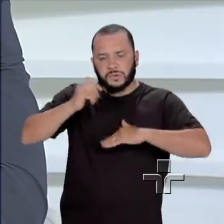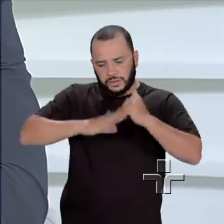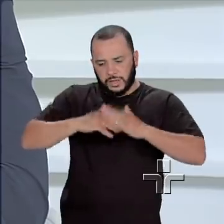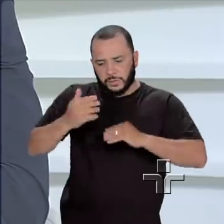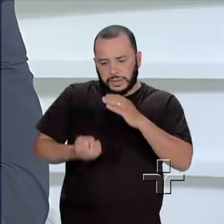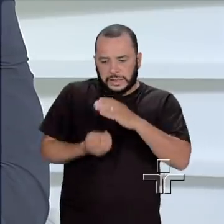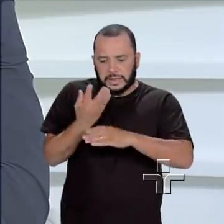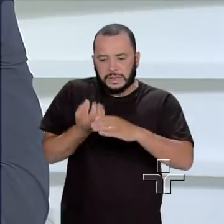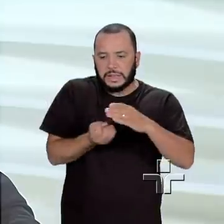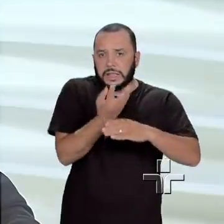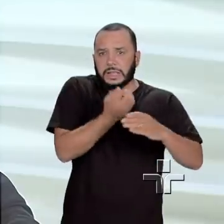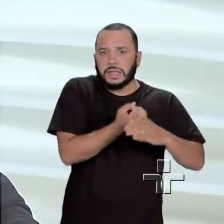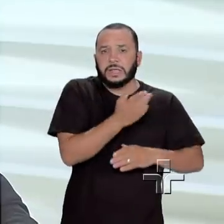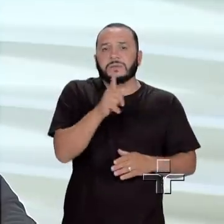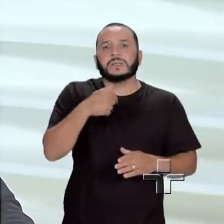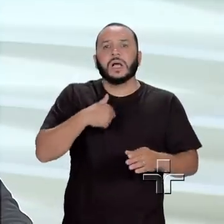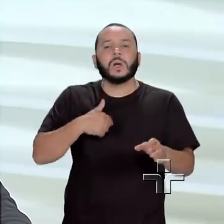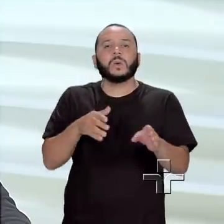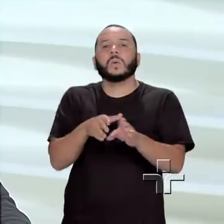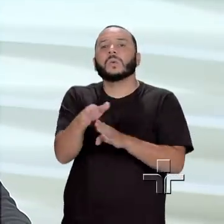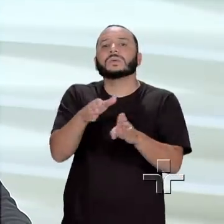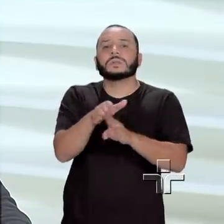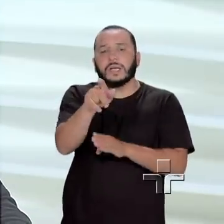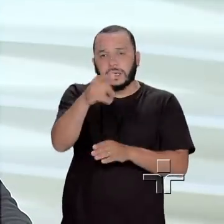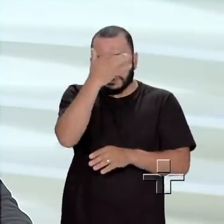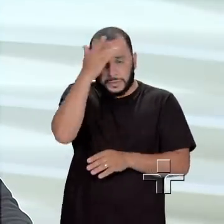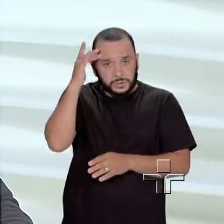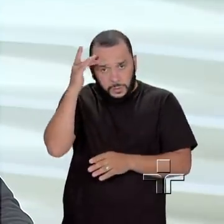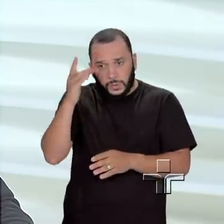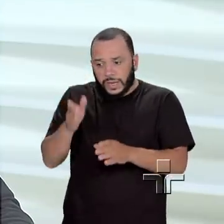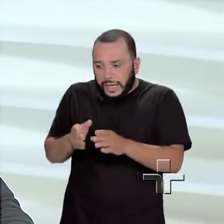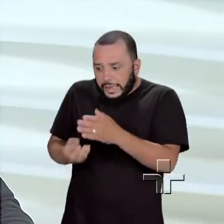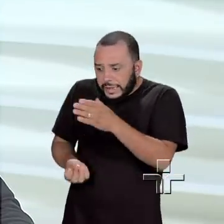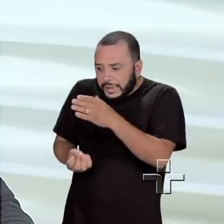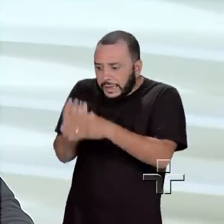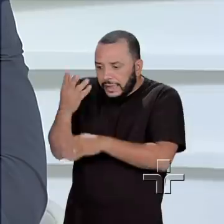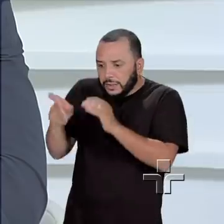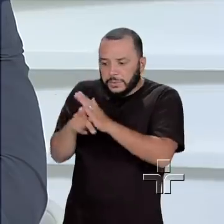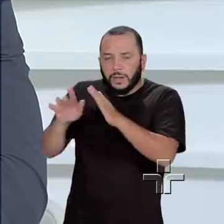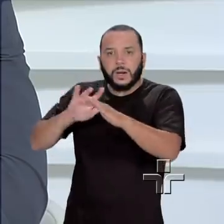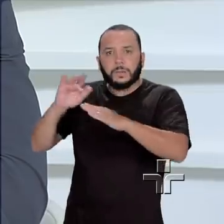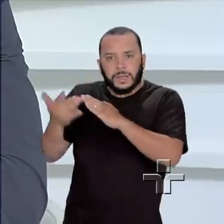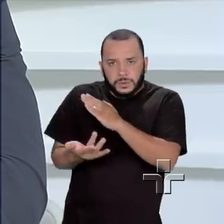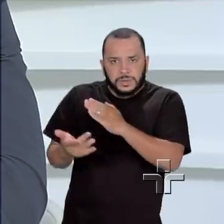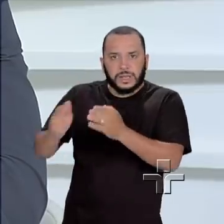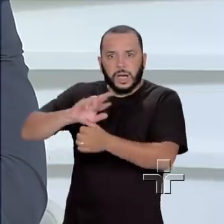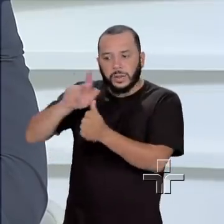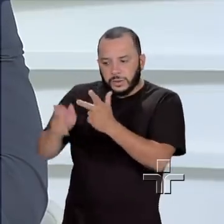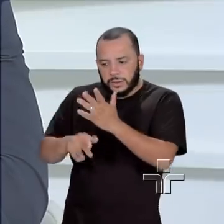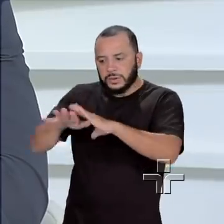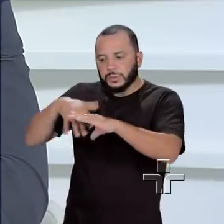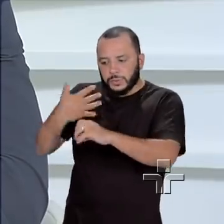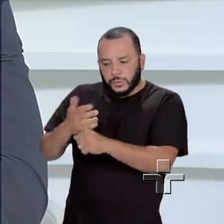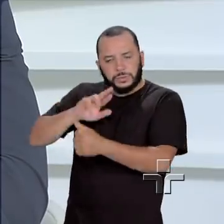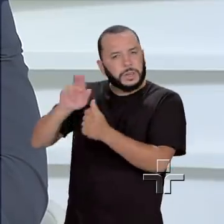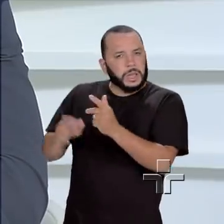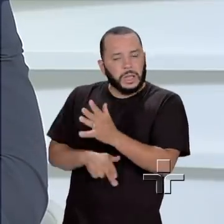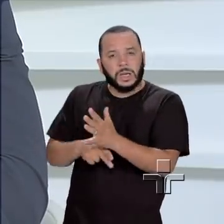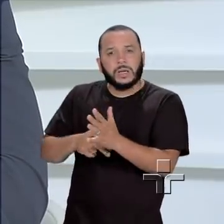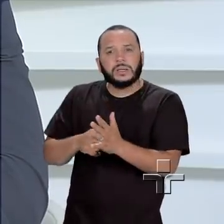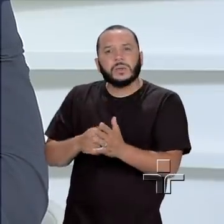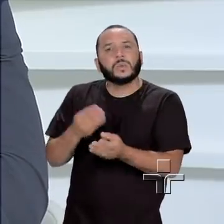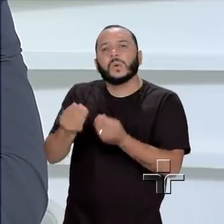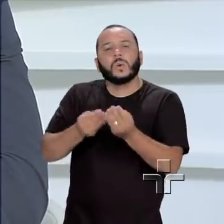Sim. Qual é o conselho que o senhor dá para esses criadores no mundo digital, em termos de responsabilidade, e quais são